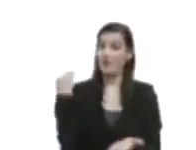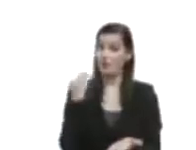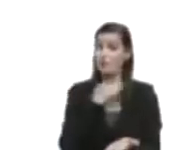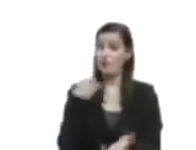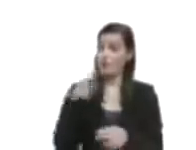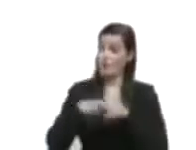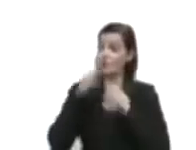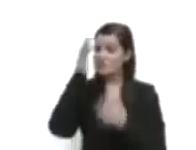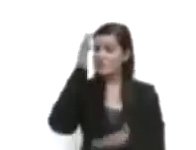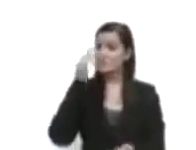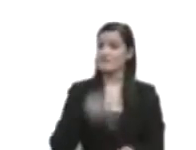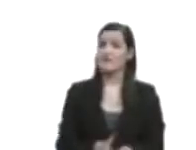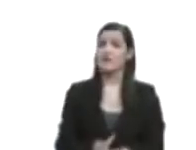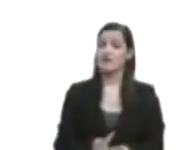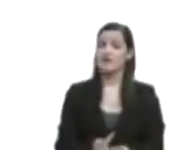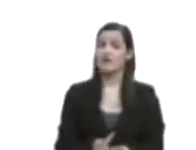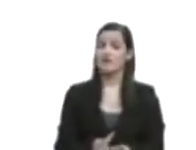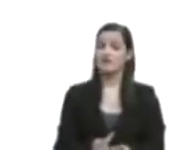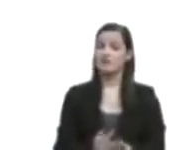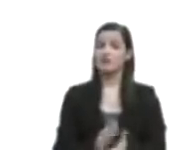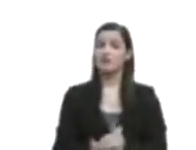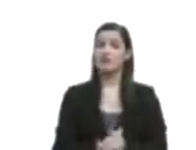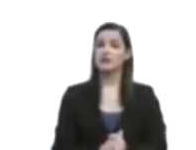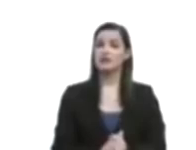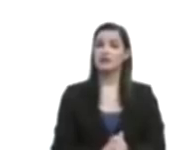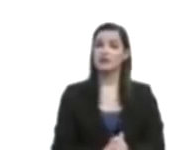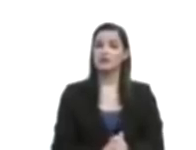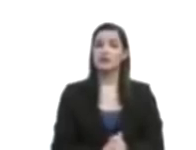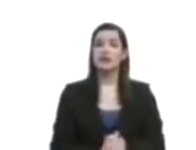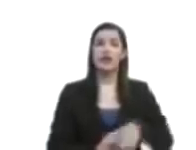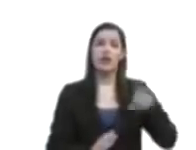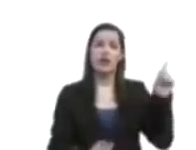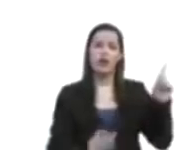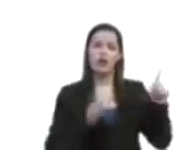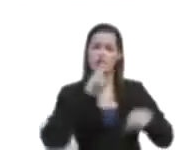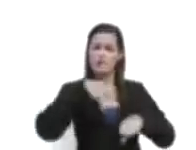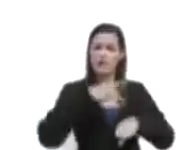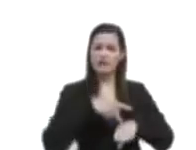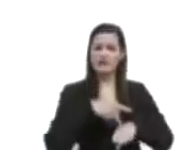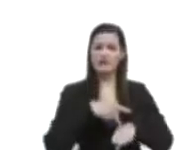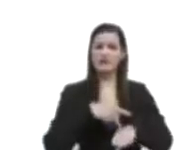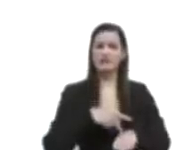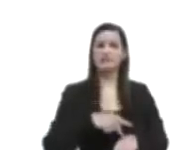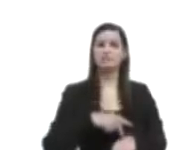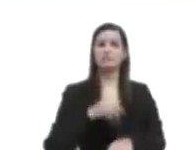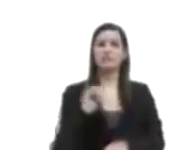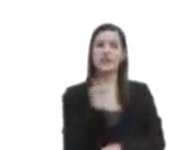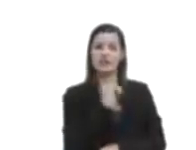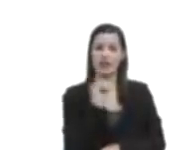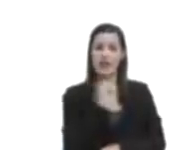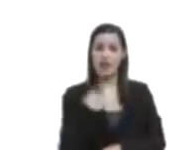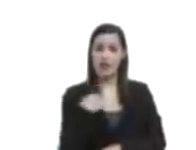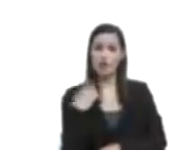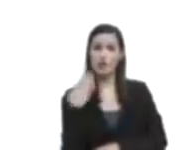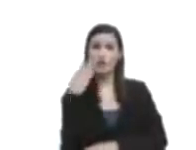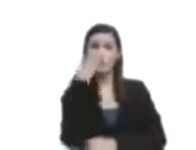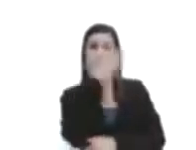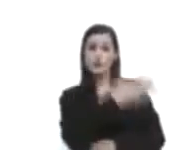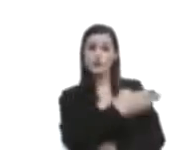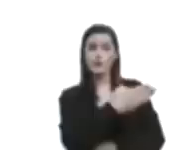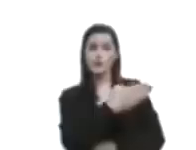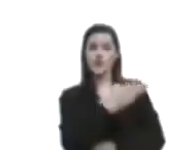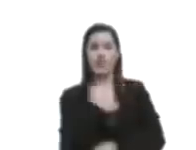agora recentemente na Itália, no Coliseu, e eu pude sentir. Entrei na